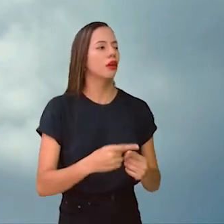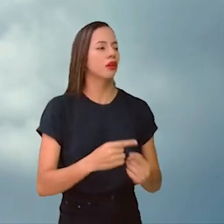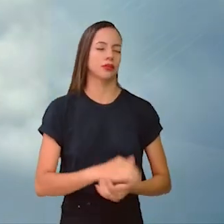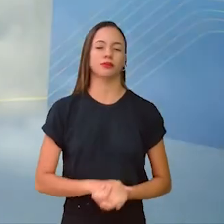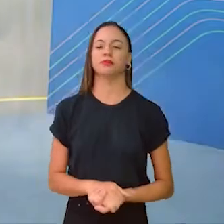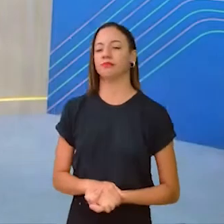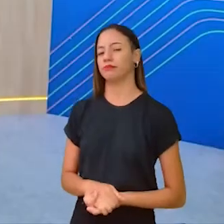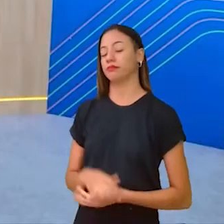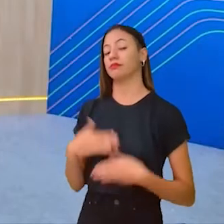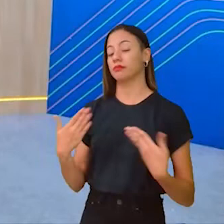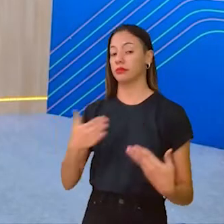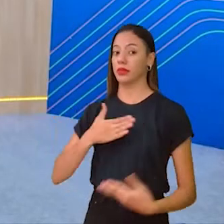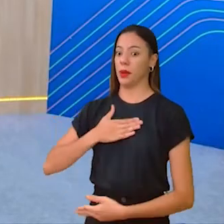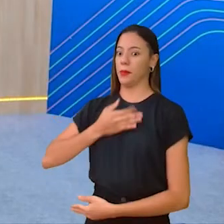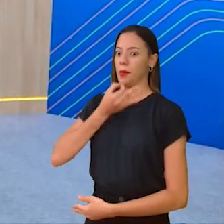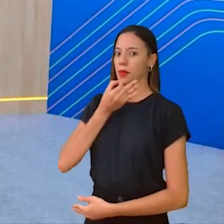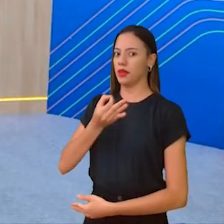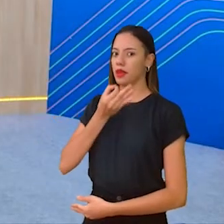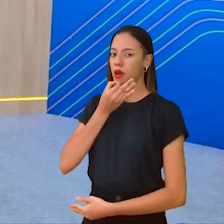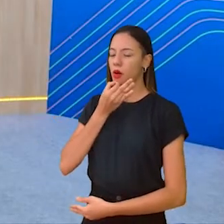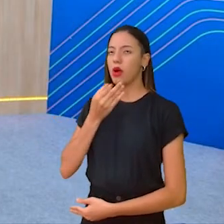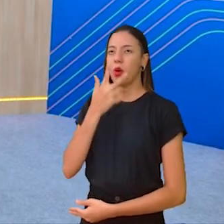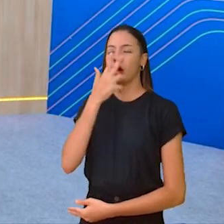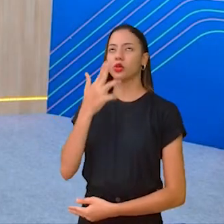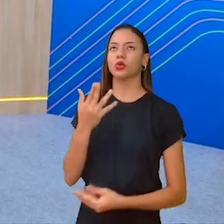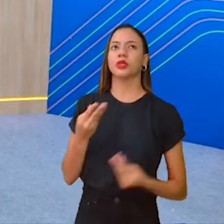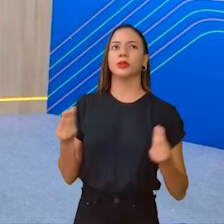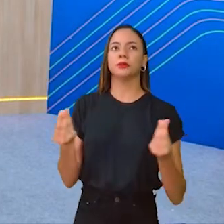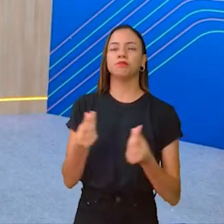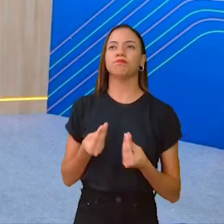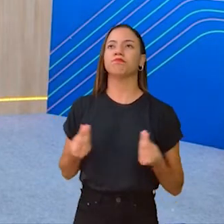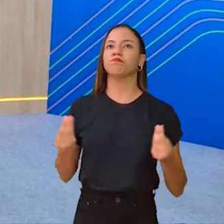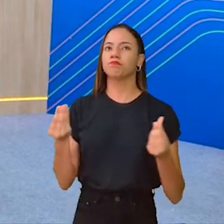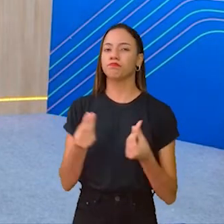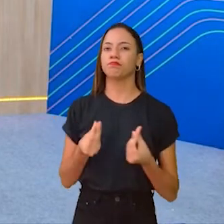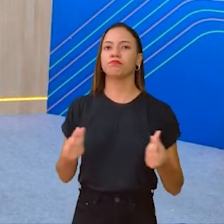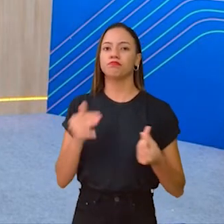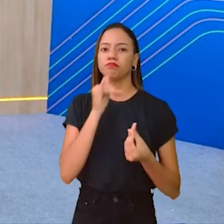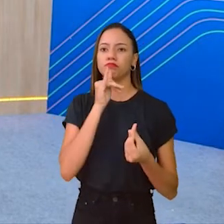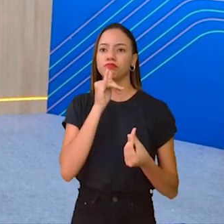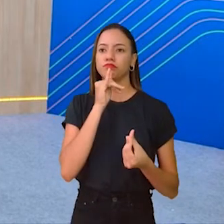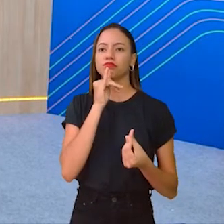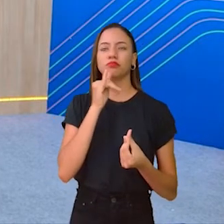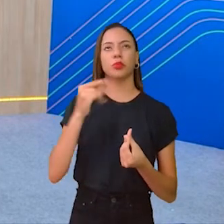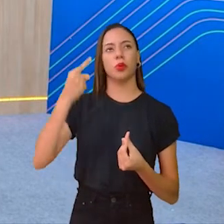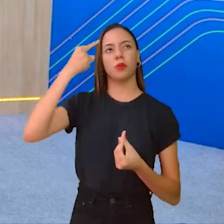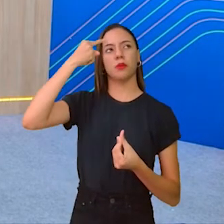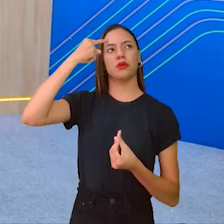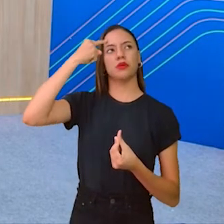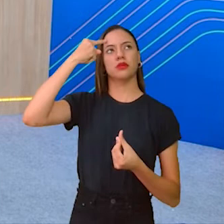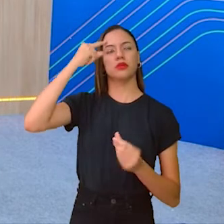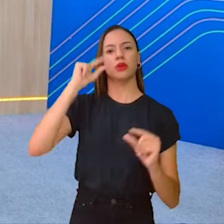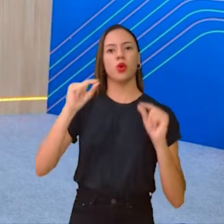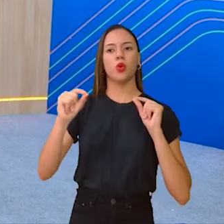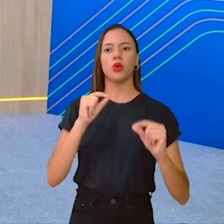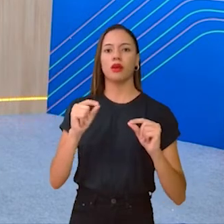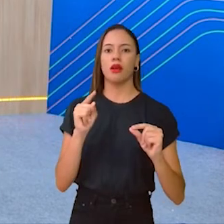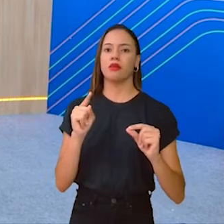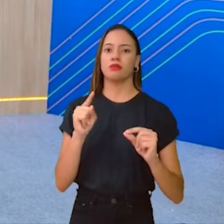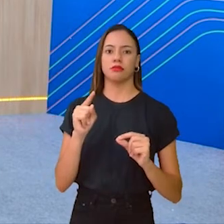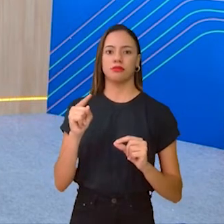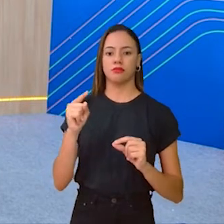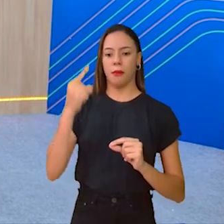aquele impulso, né? Aquela forma da gente pensar nós